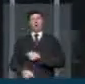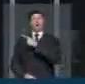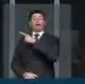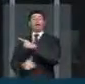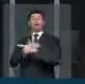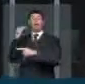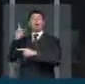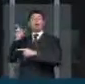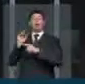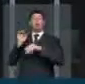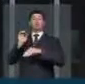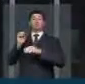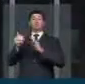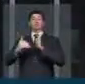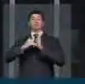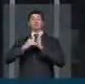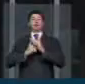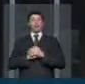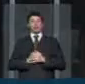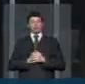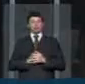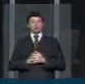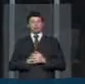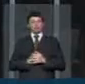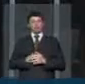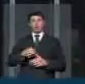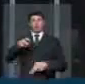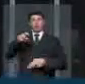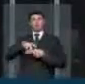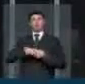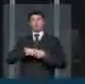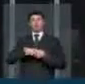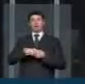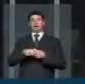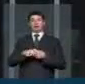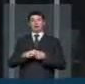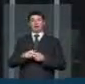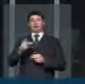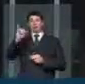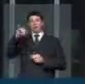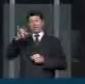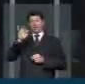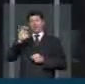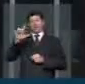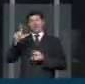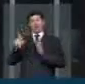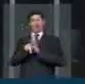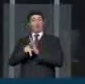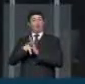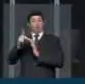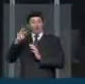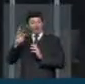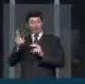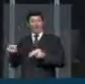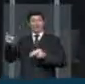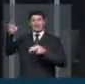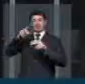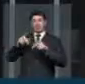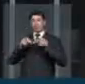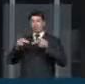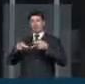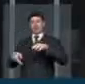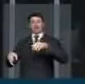Senado Federal. Está sentado em cima o senador Pimentel do PT e